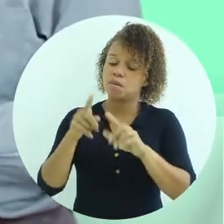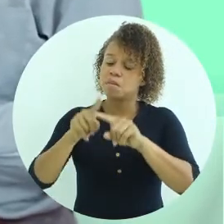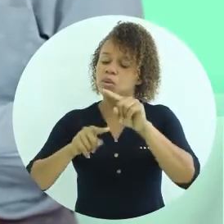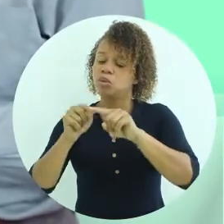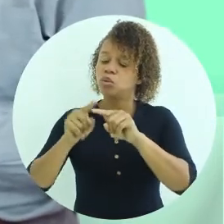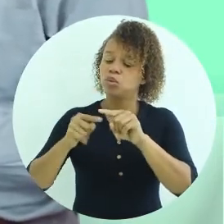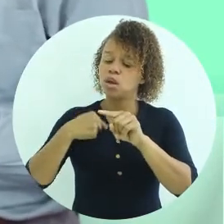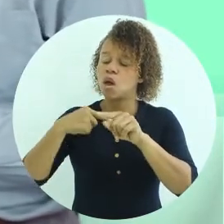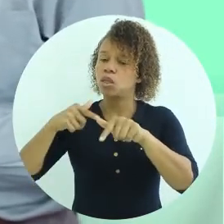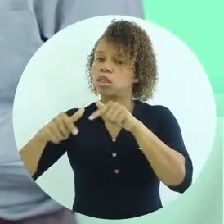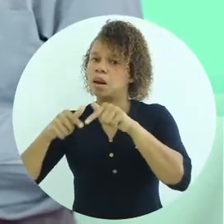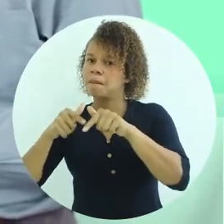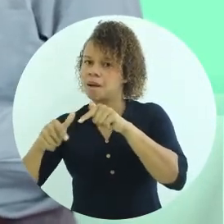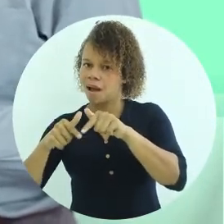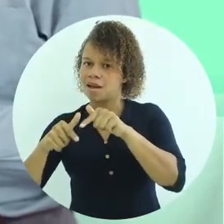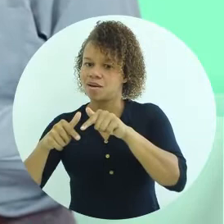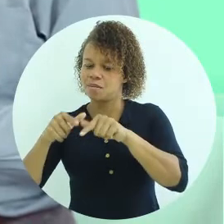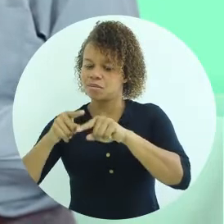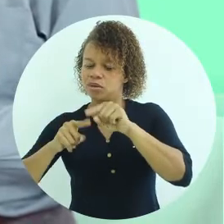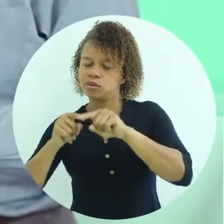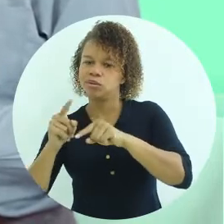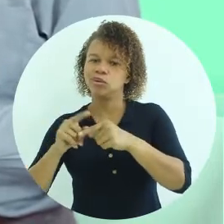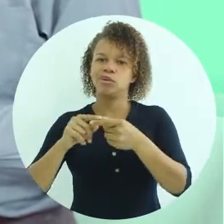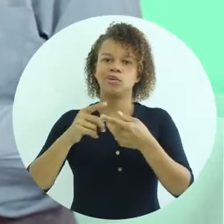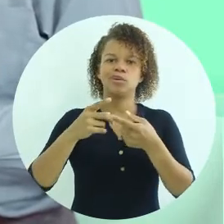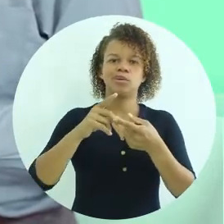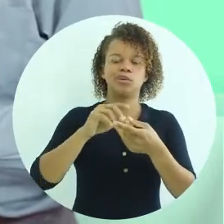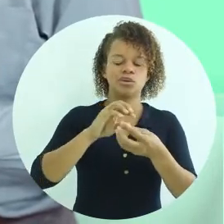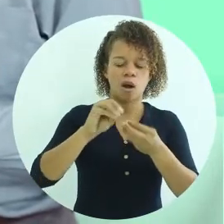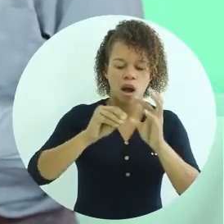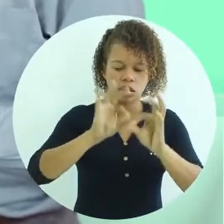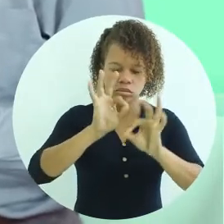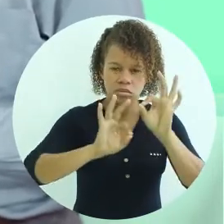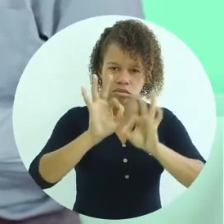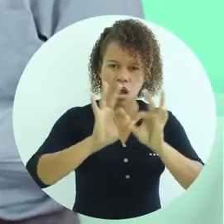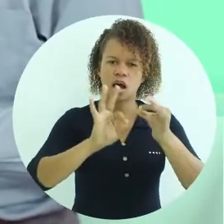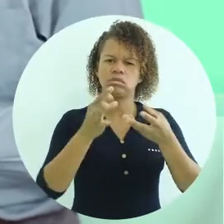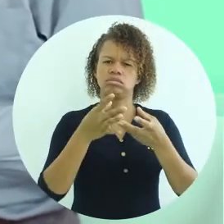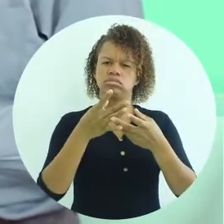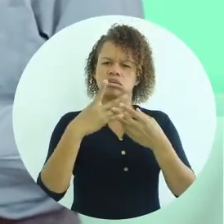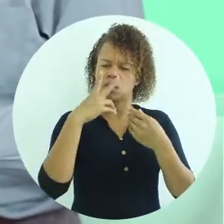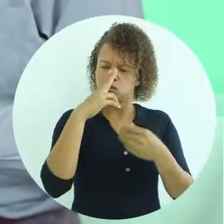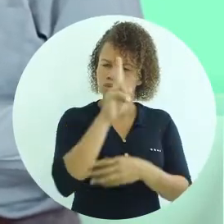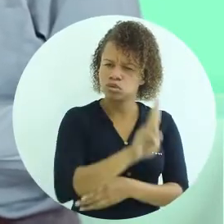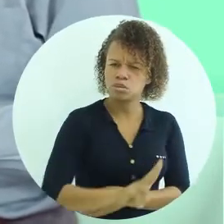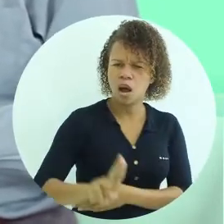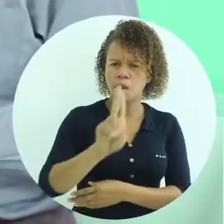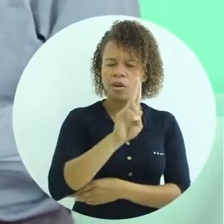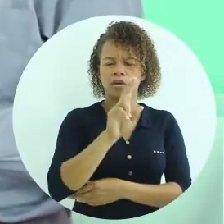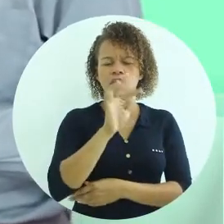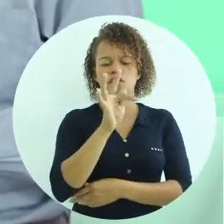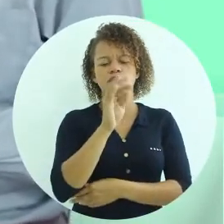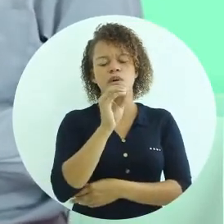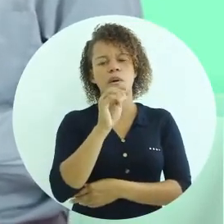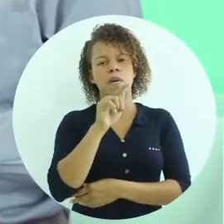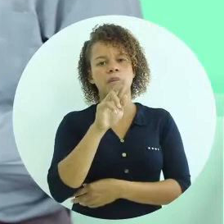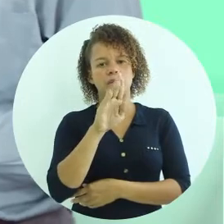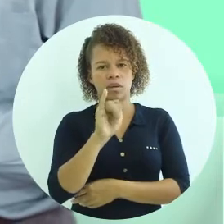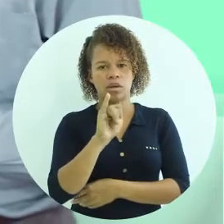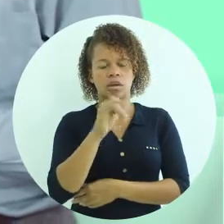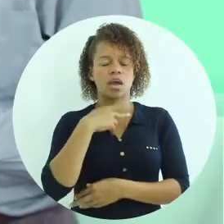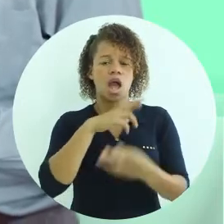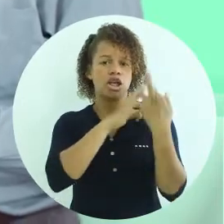que eu trabalho, né, que é produto acabado, produto que já vem embalado e tal. Então, geralmente é utilizado o FOB, que aí